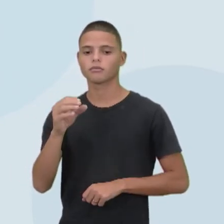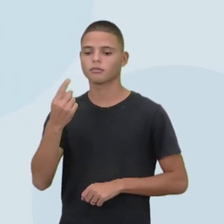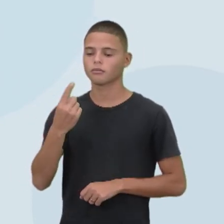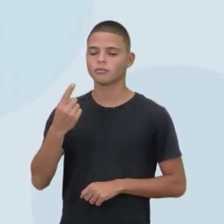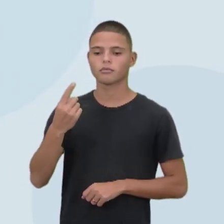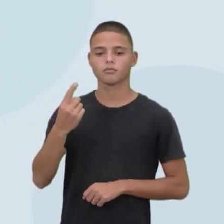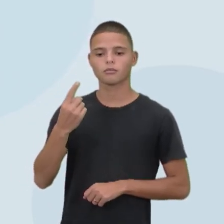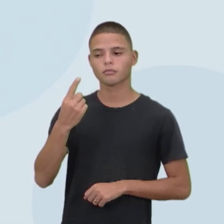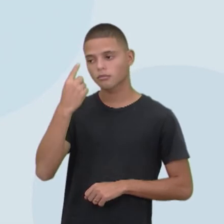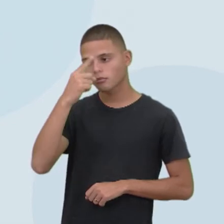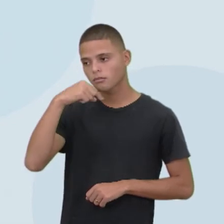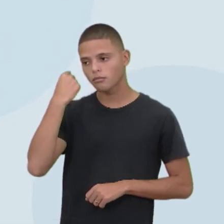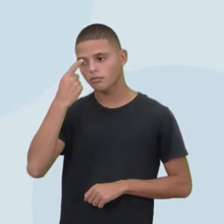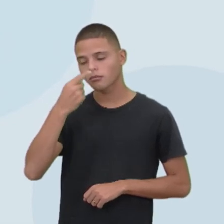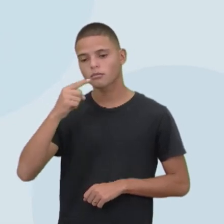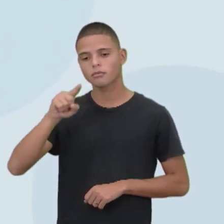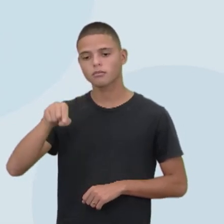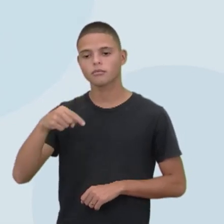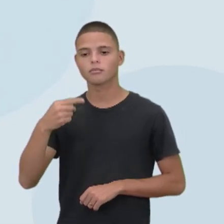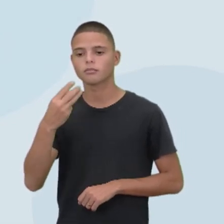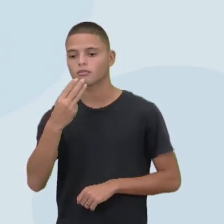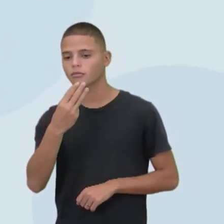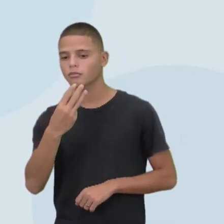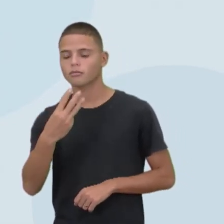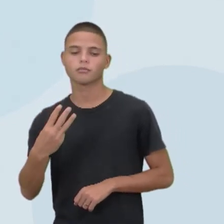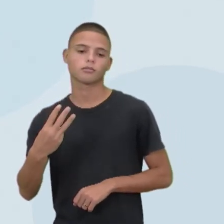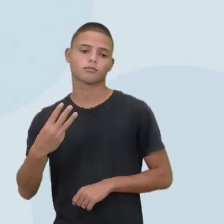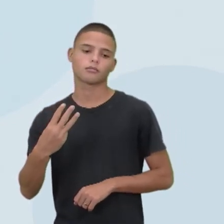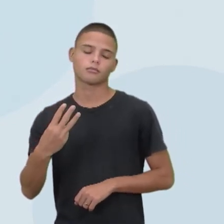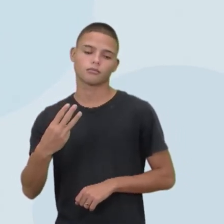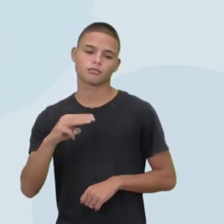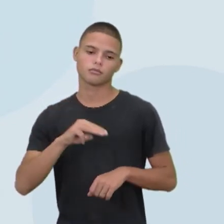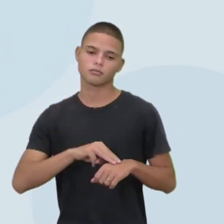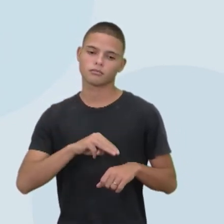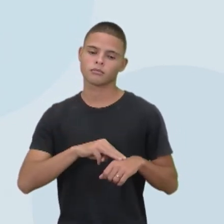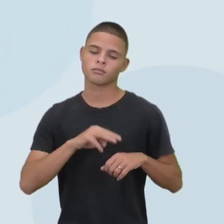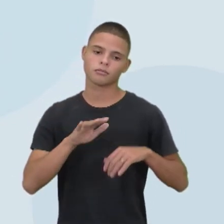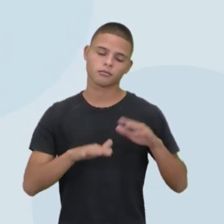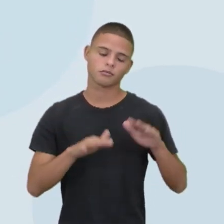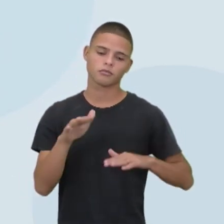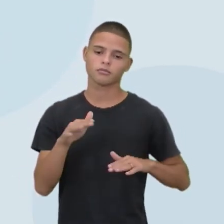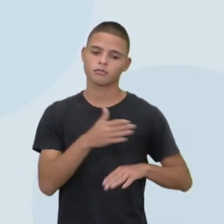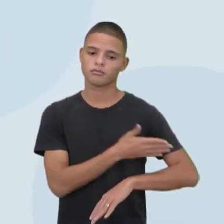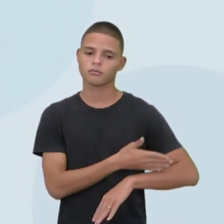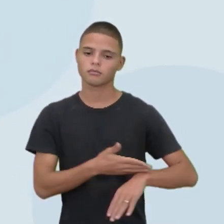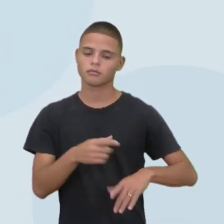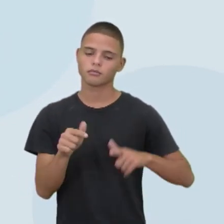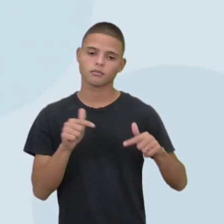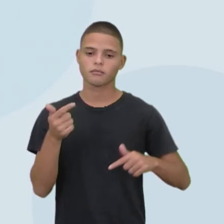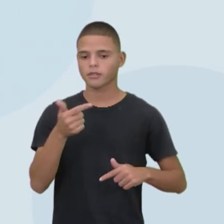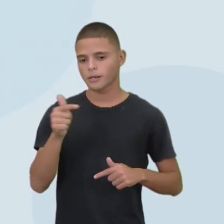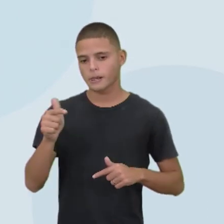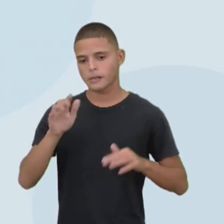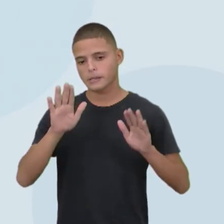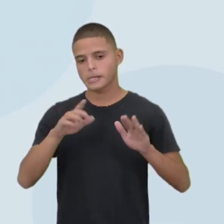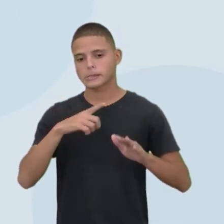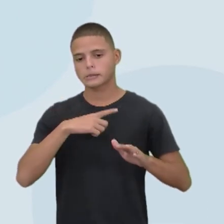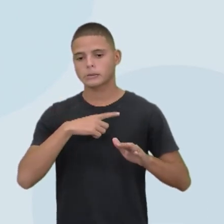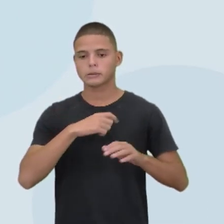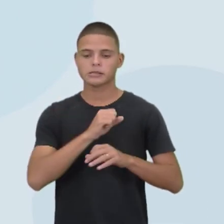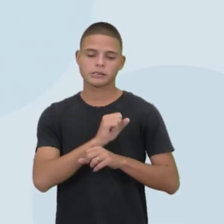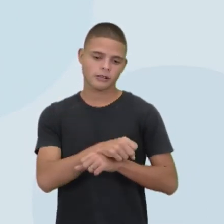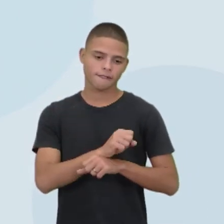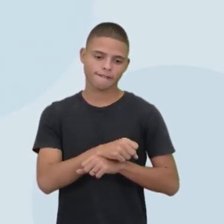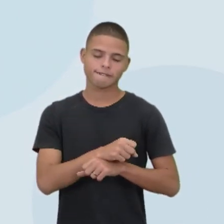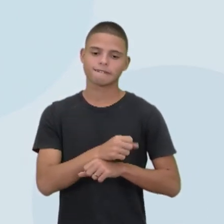1,3 horas, é bastante comum. No caso aí a gente não tem o hábito de trabalhar com ela, existe a necessidade de fazerem as